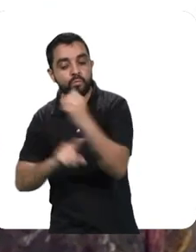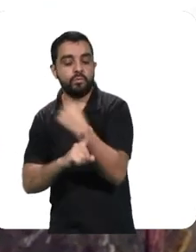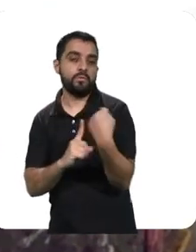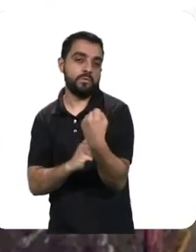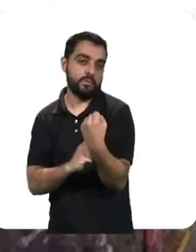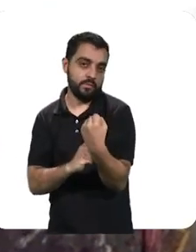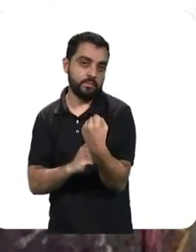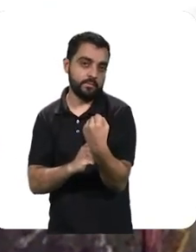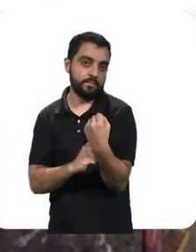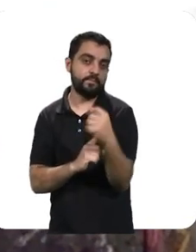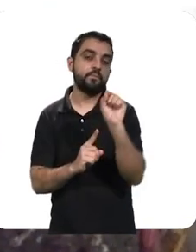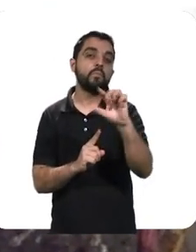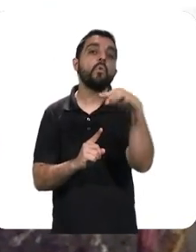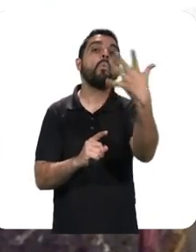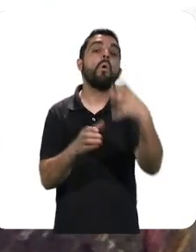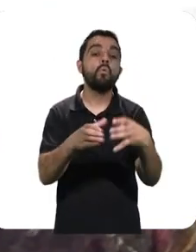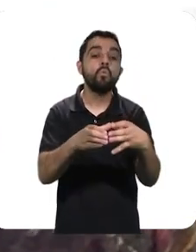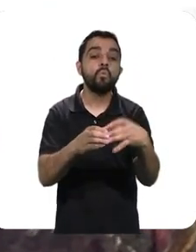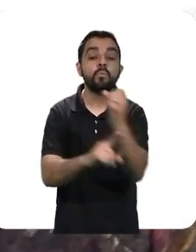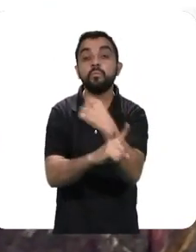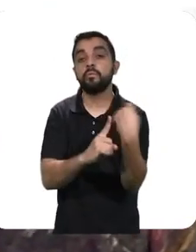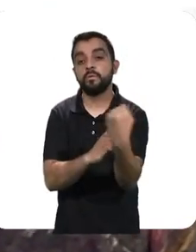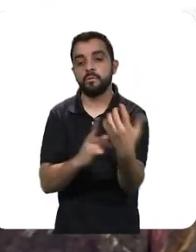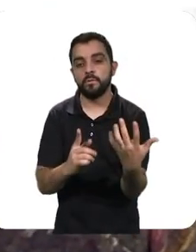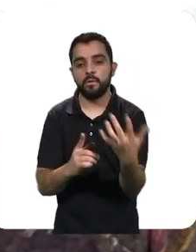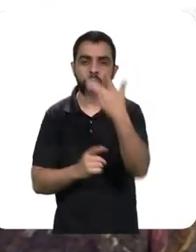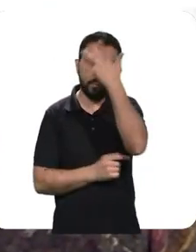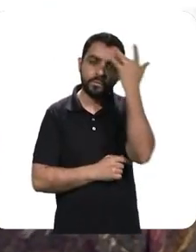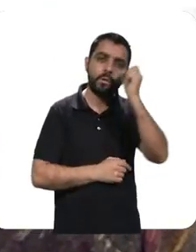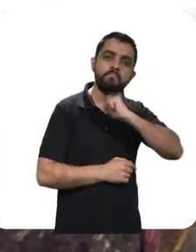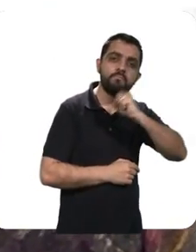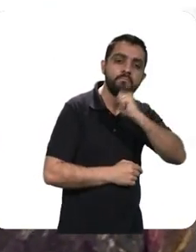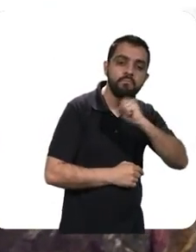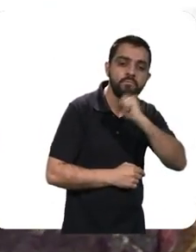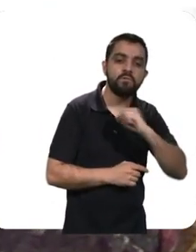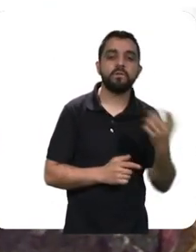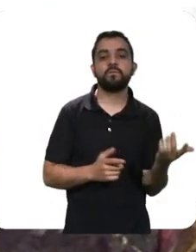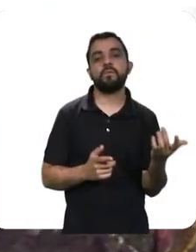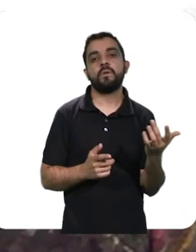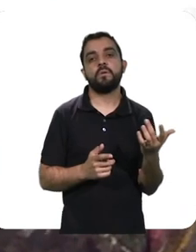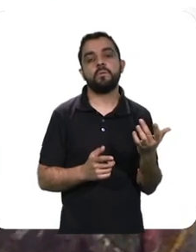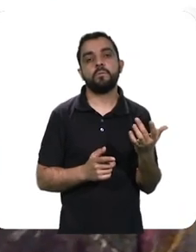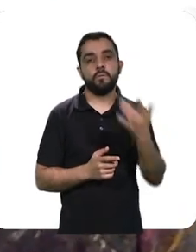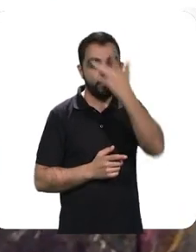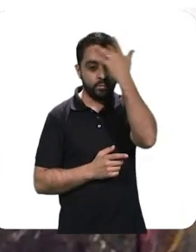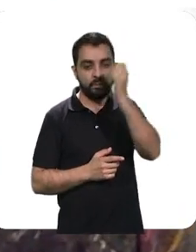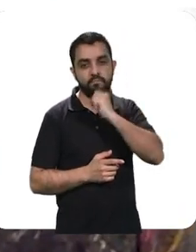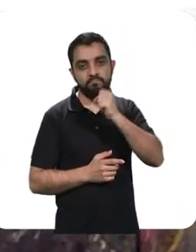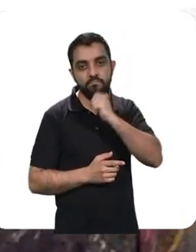com o grupo populacional que a gente está falando. A população idosa, que vive